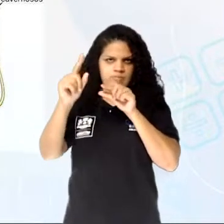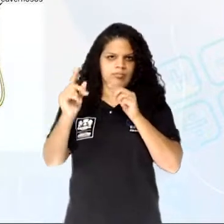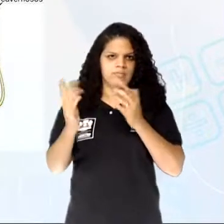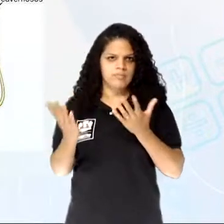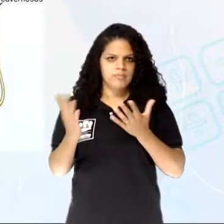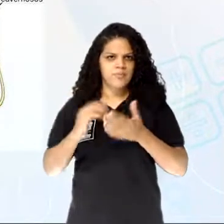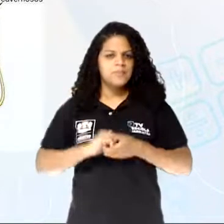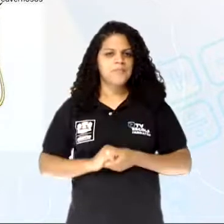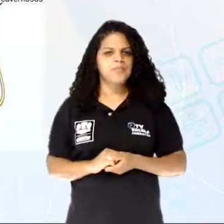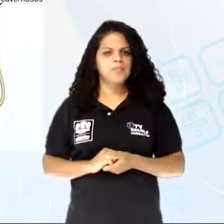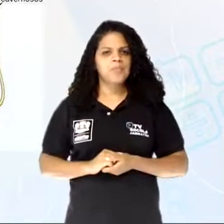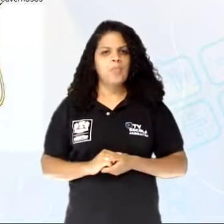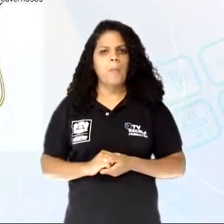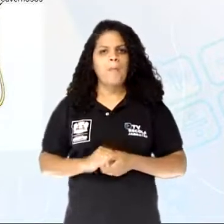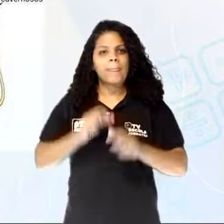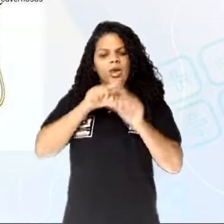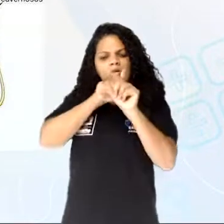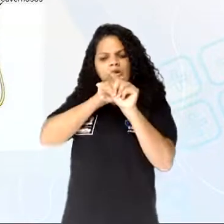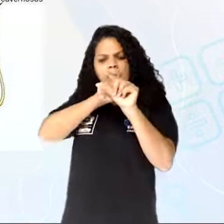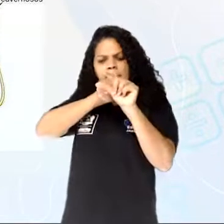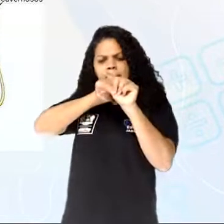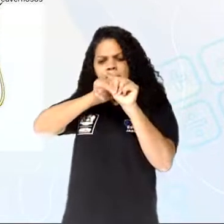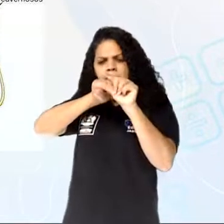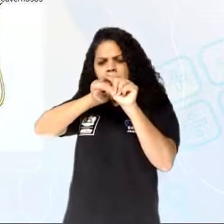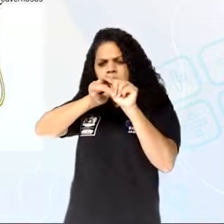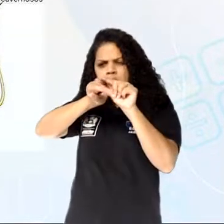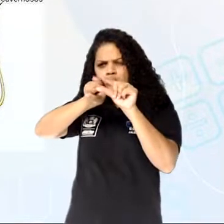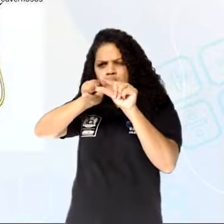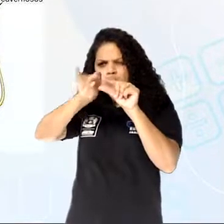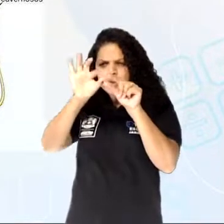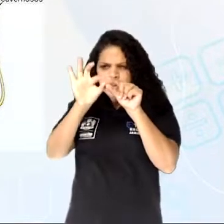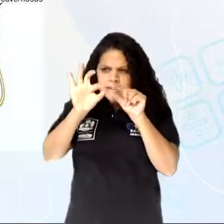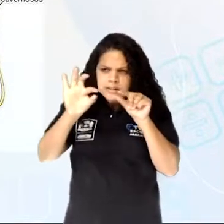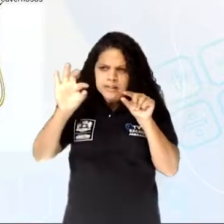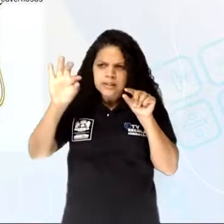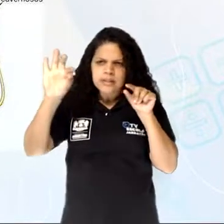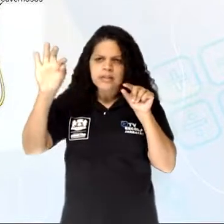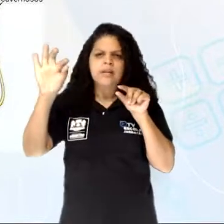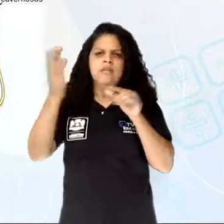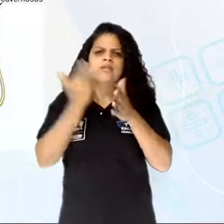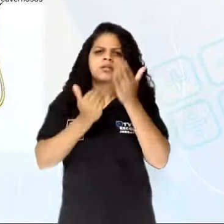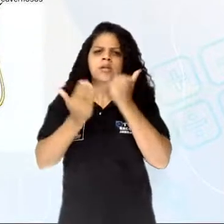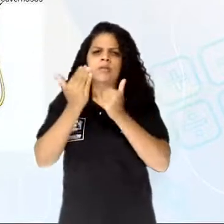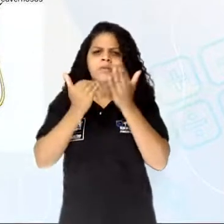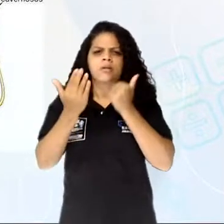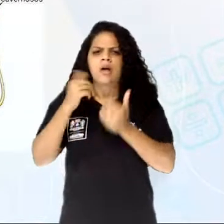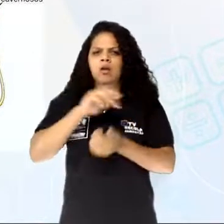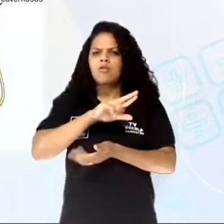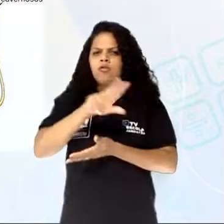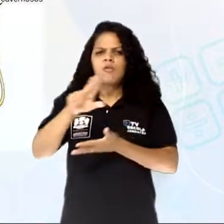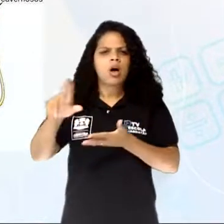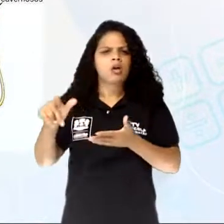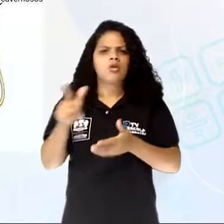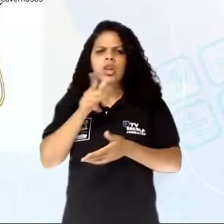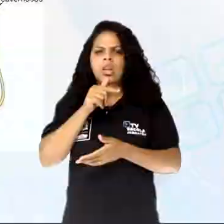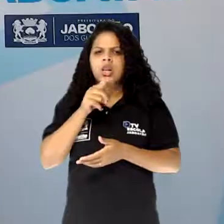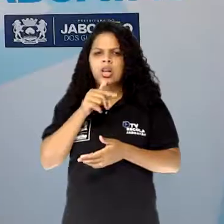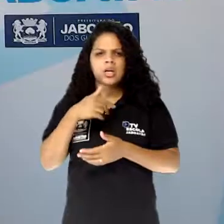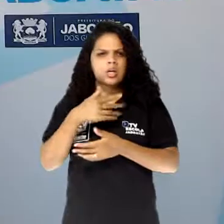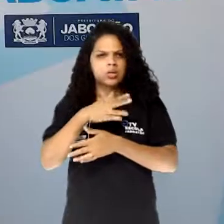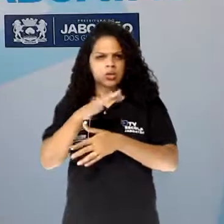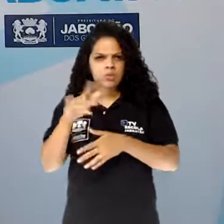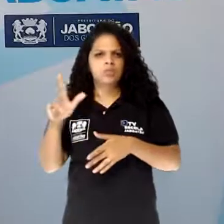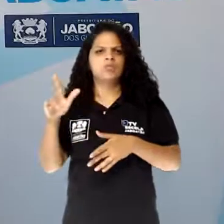que ele passa pelo esse canal deferente, ele vai ser alimentado por líquidos que vêm dos órgãos da